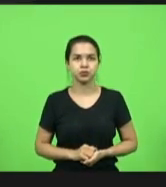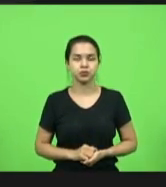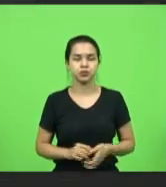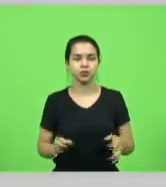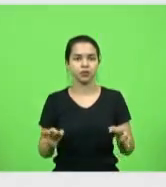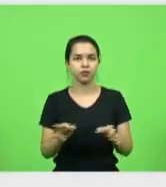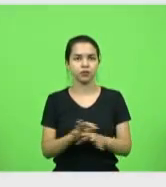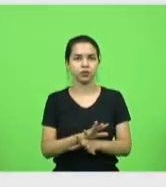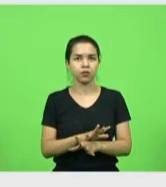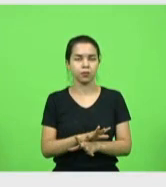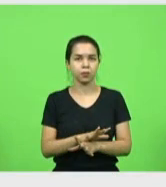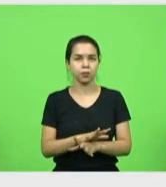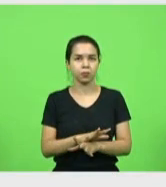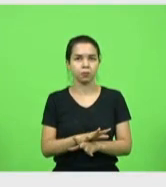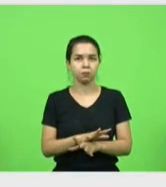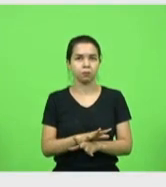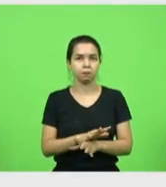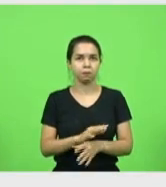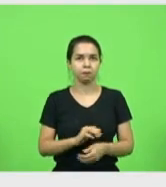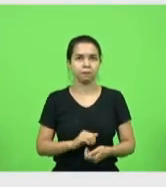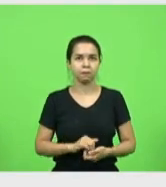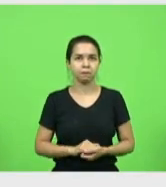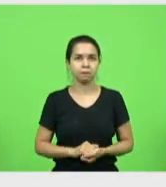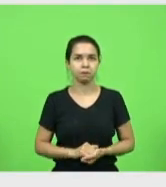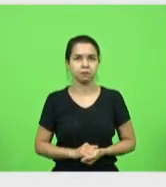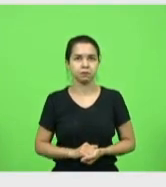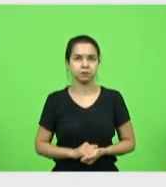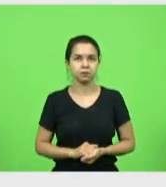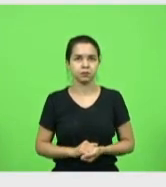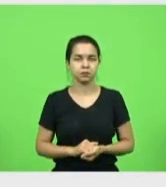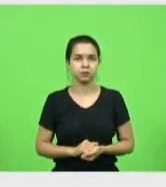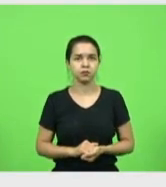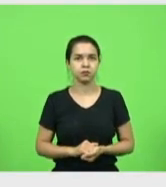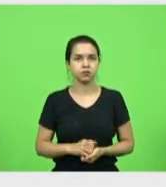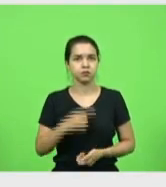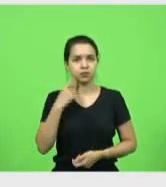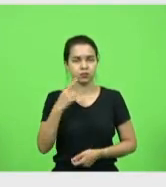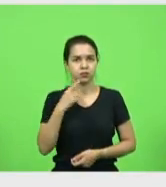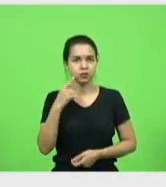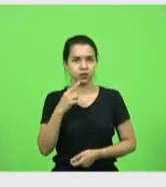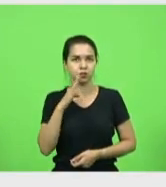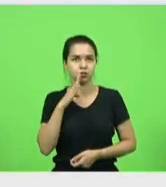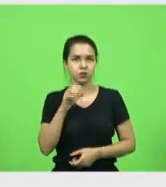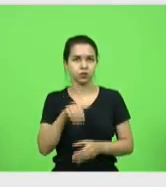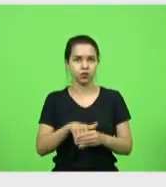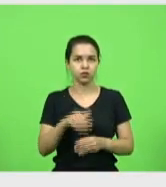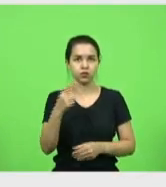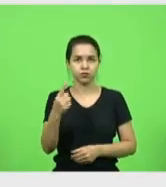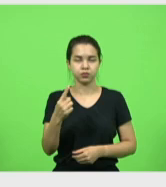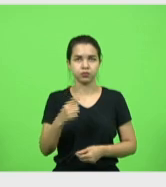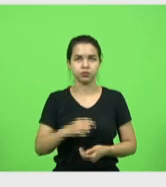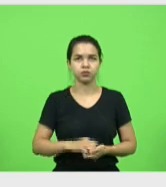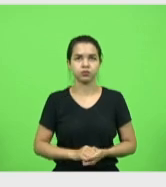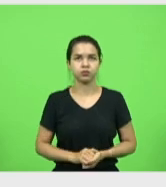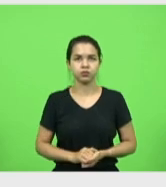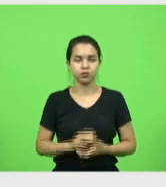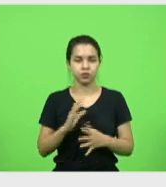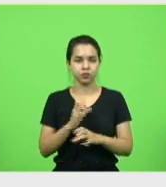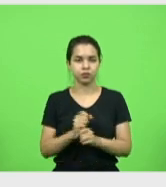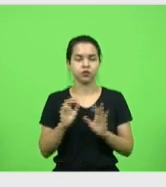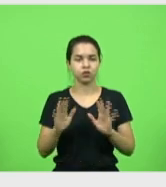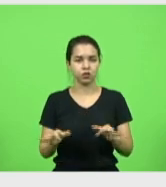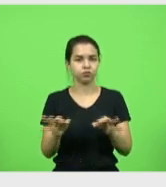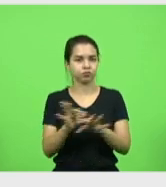encerrada... Bom, presidente, eu obviamente voto 1, né? Sim, o teu voto está computado, está computado. Encerrada a votação, qual